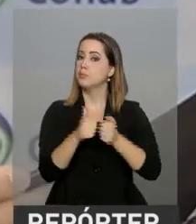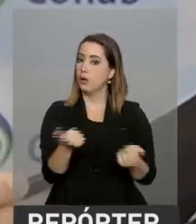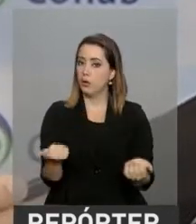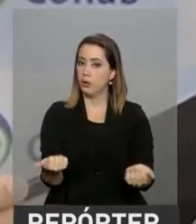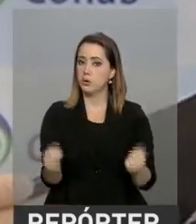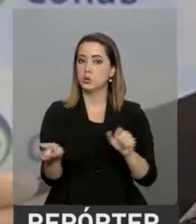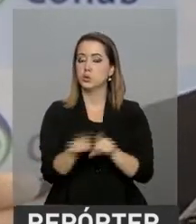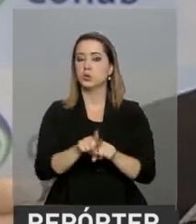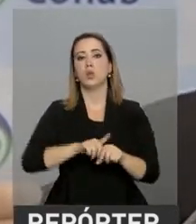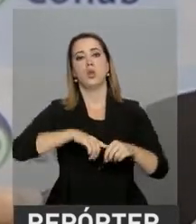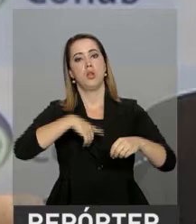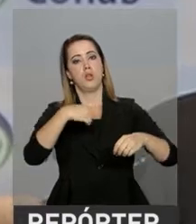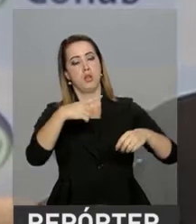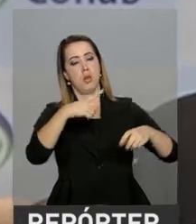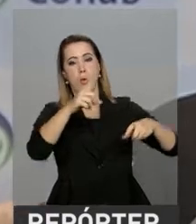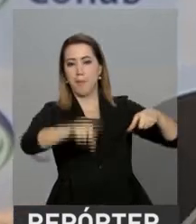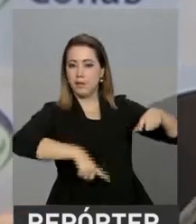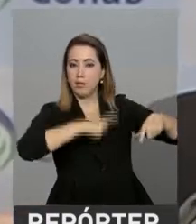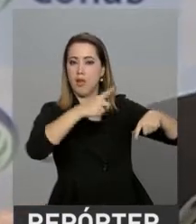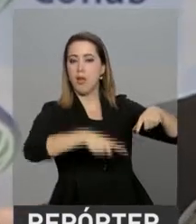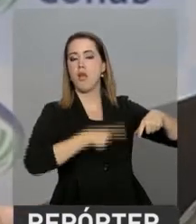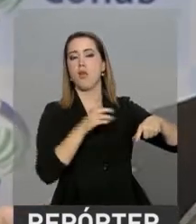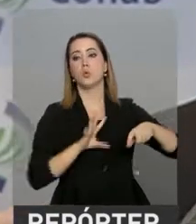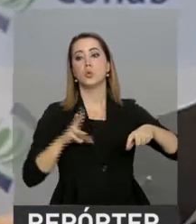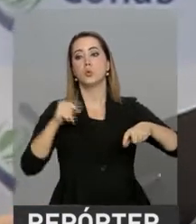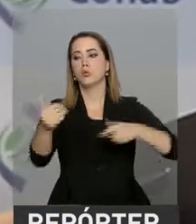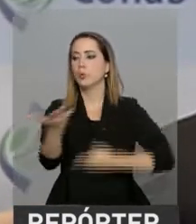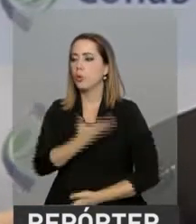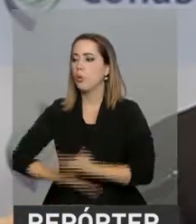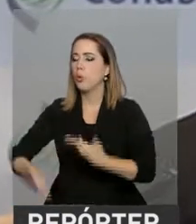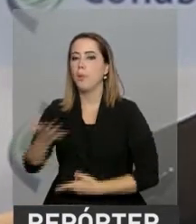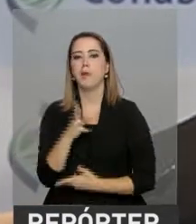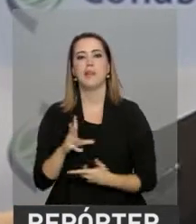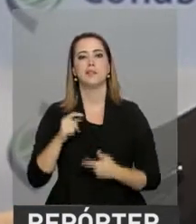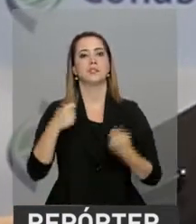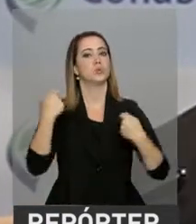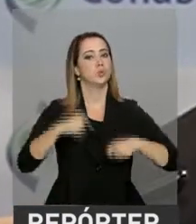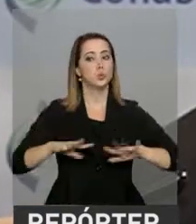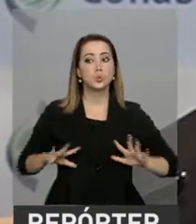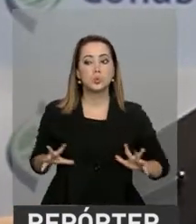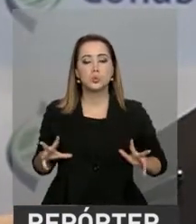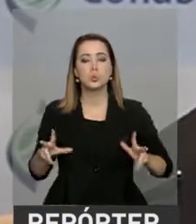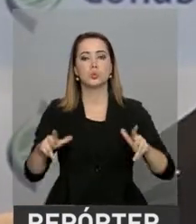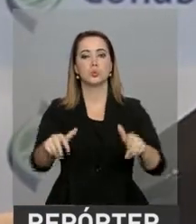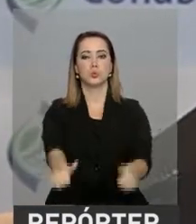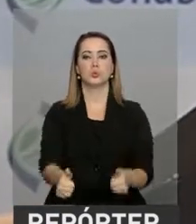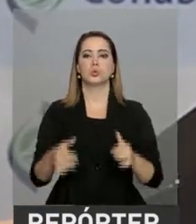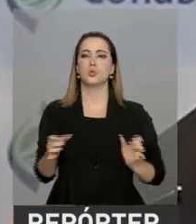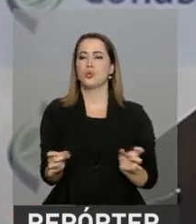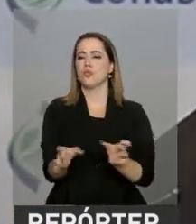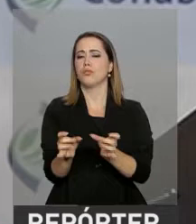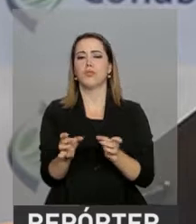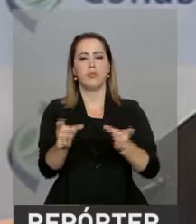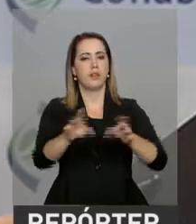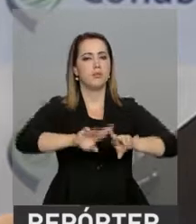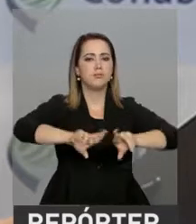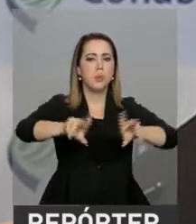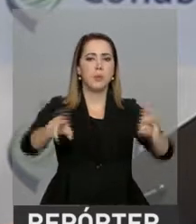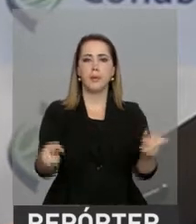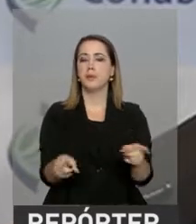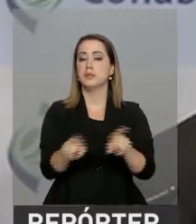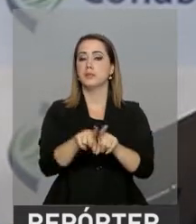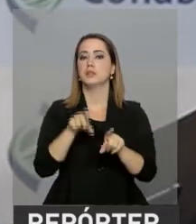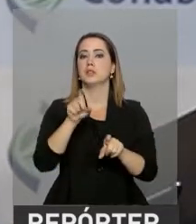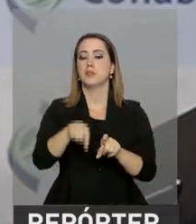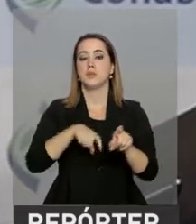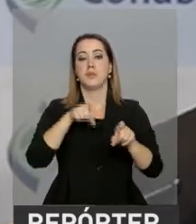pneus vai movimentar todos os comércios vai ter movimentar toda as revendas de insumos indústrias de equipamento